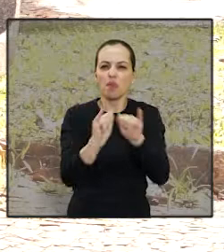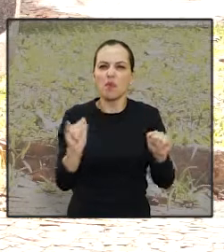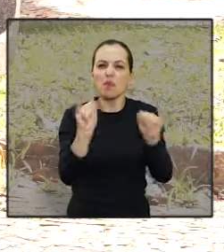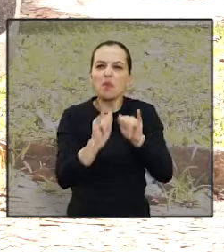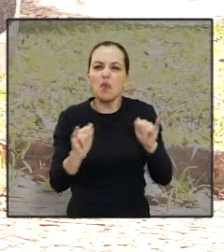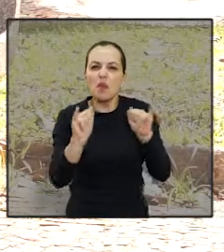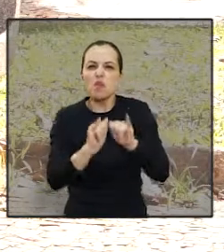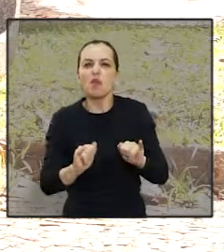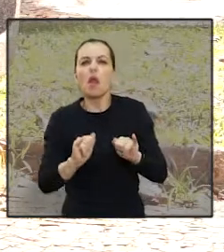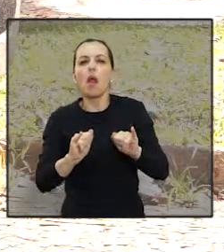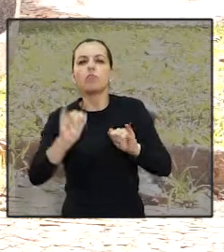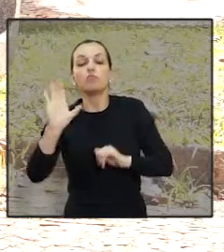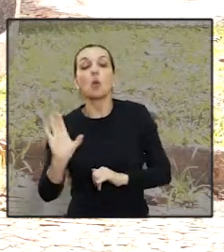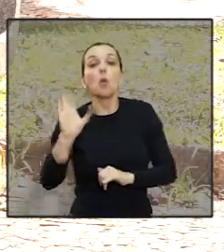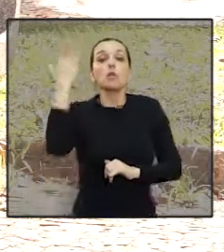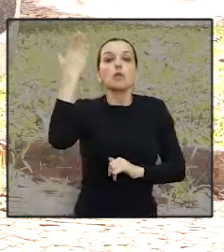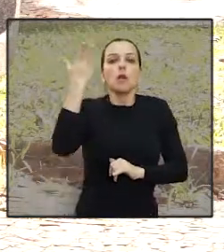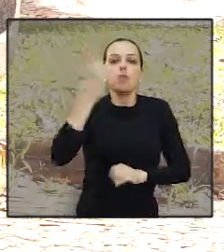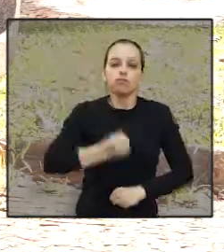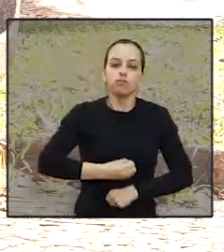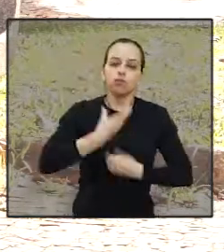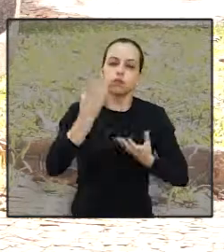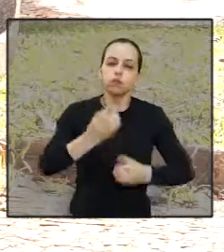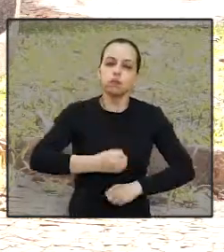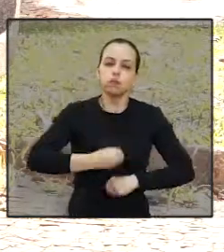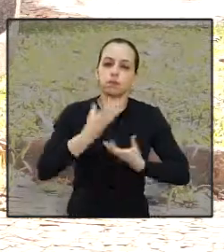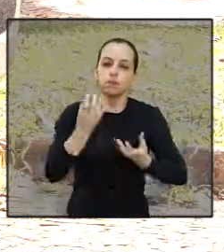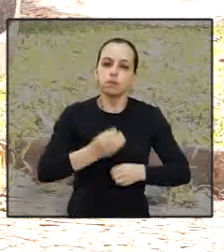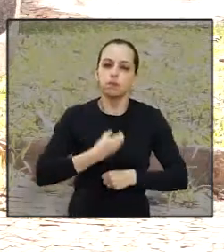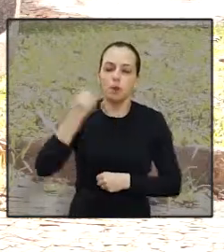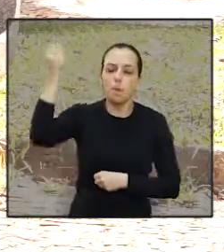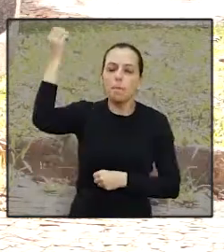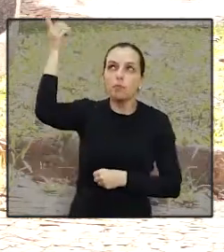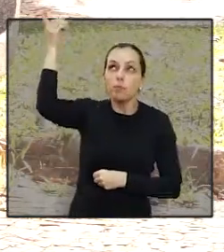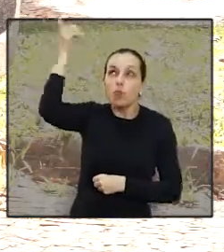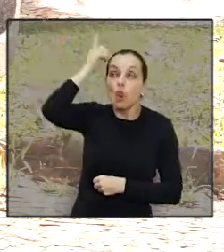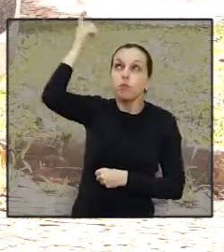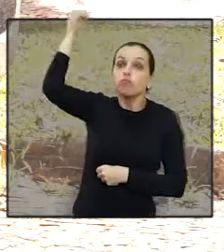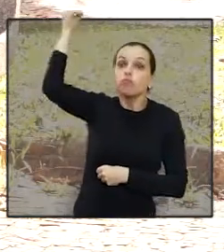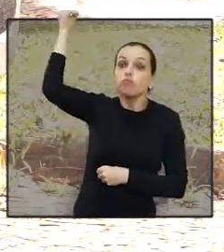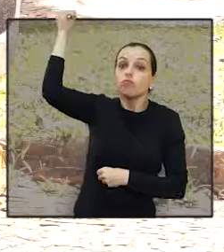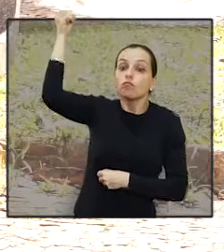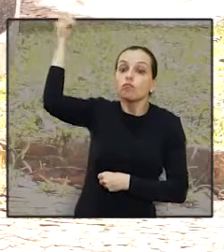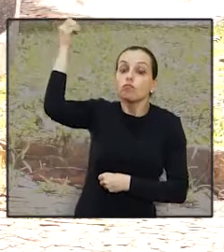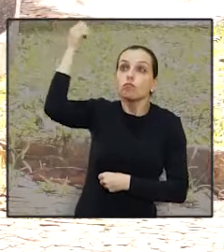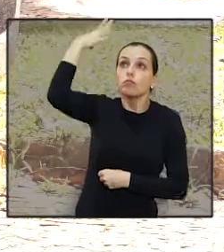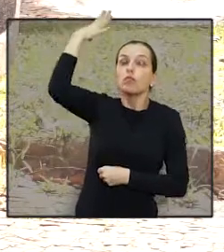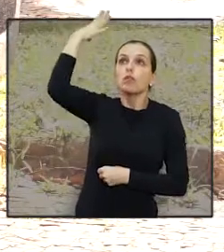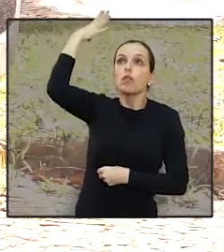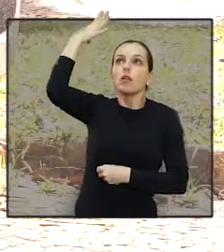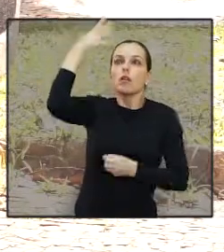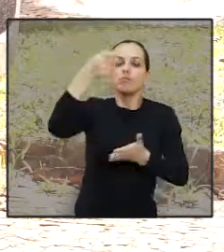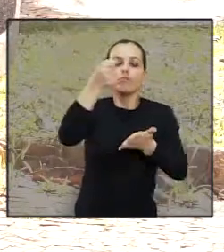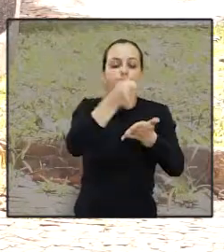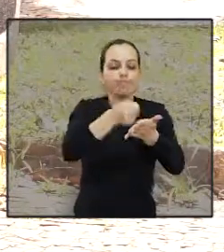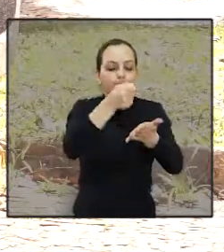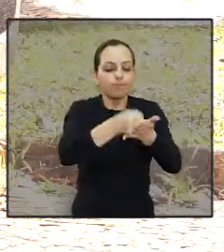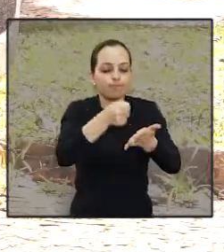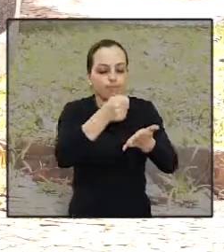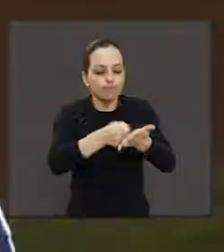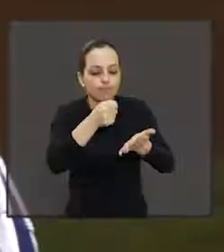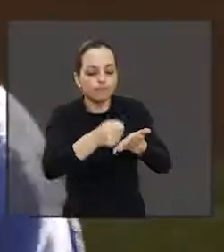como se, sabe assim, vindo do nada. Eu proseava e não rimava